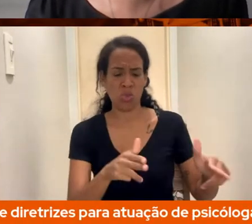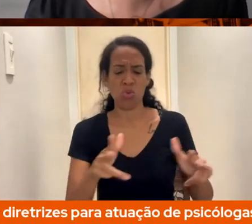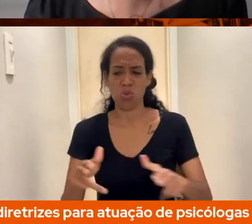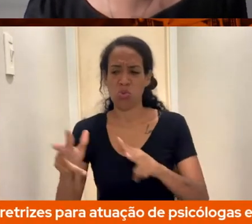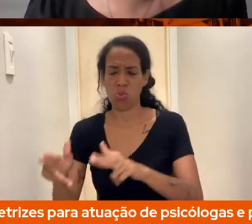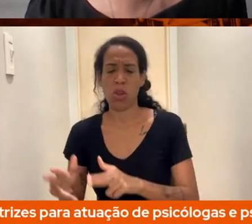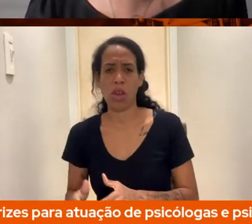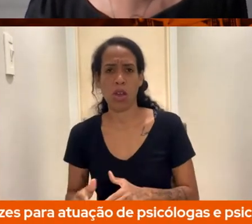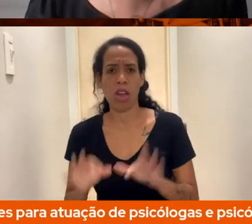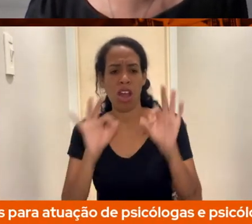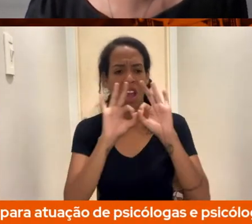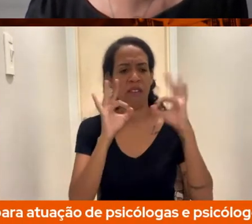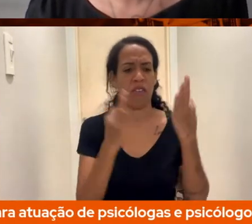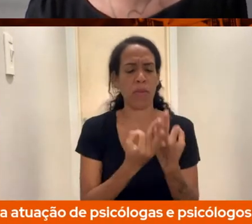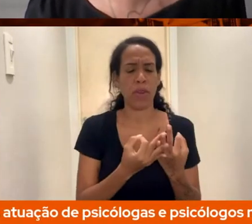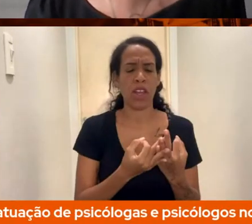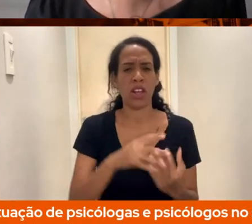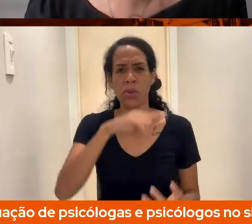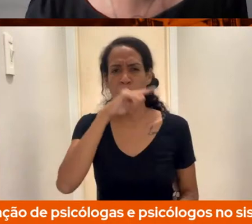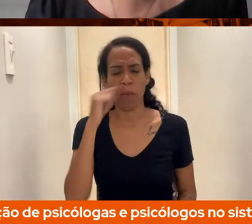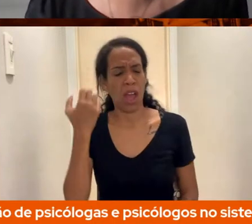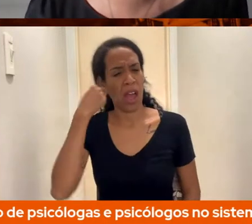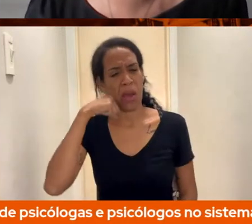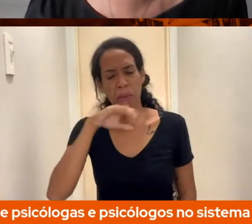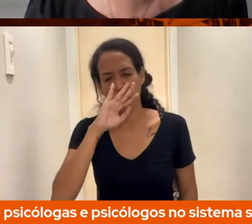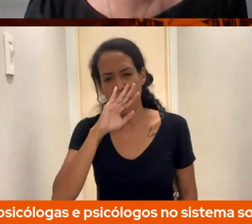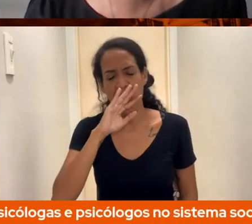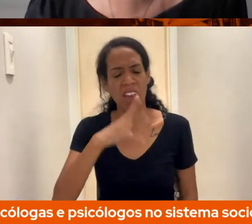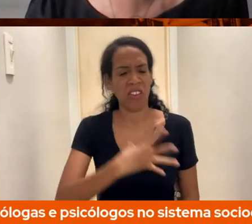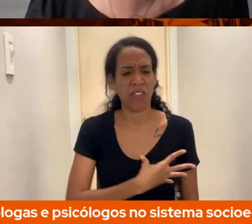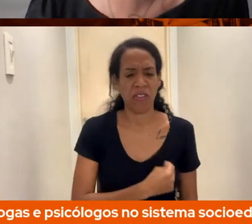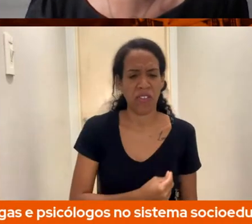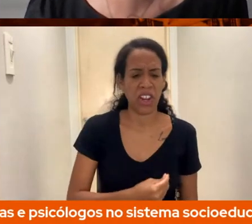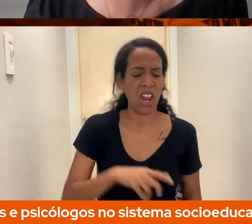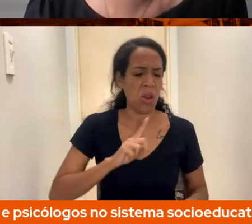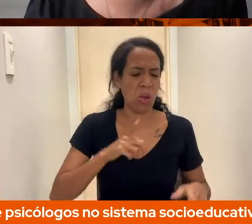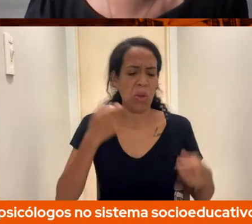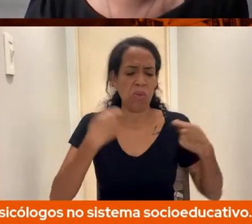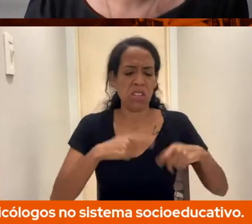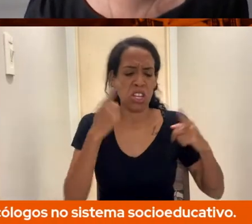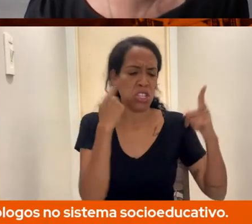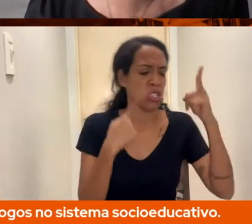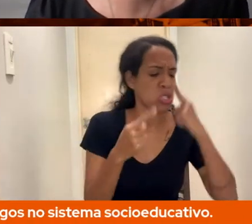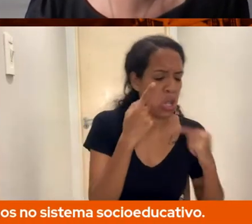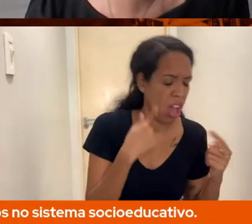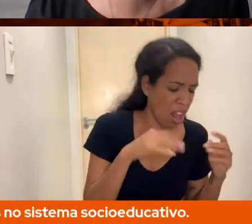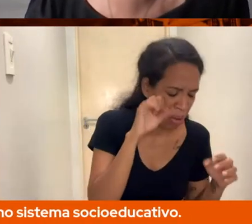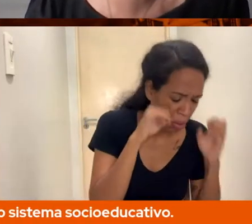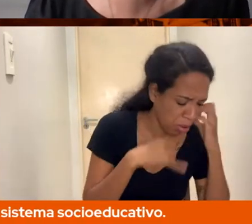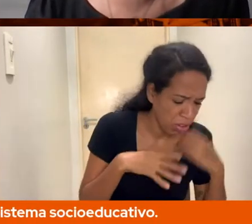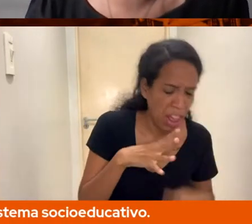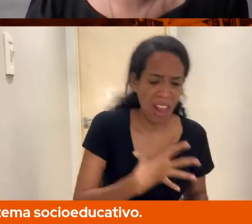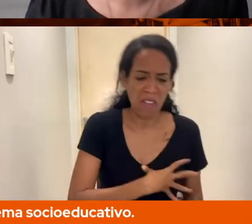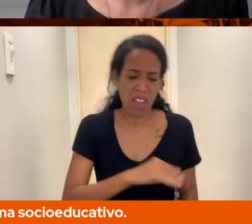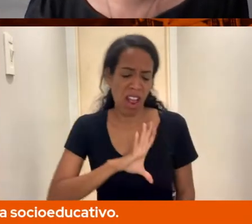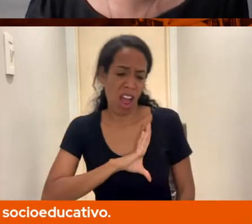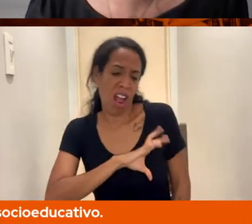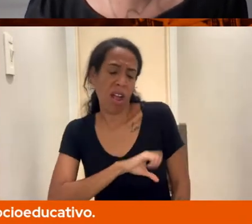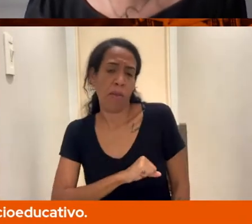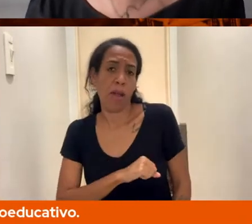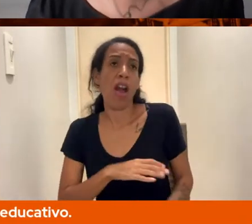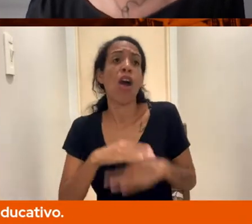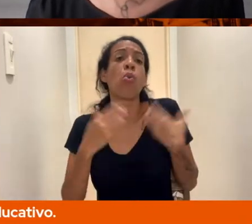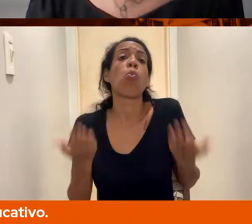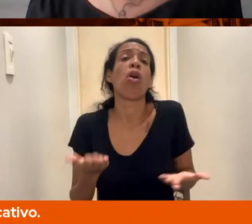famílias, as mães, os pais e os irmãos não tenham mais que chorar pela morte de seus filhos amados. Mas quando esse futuro virá?